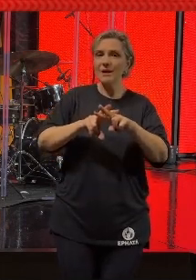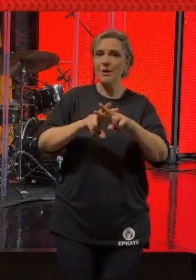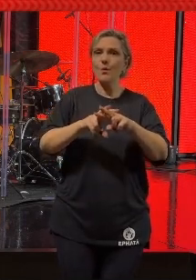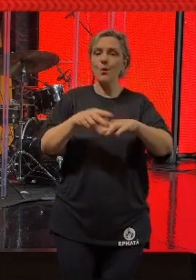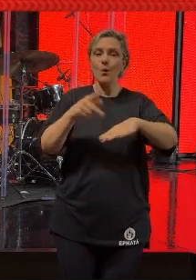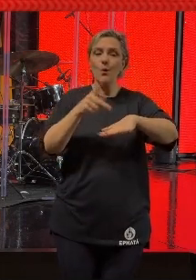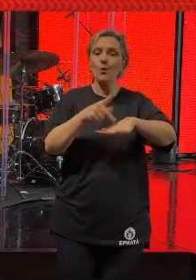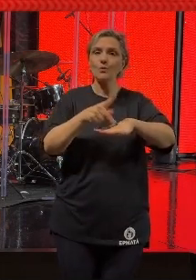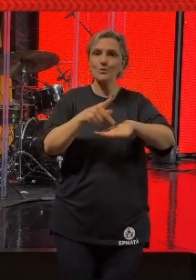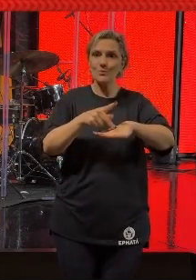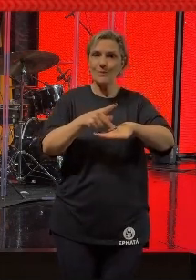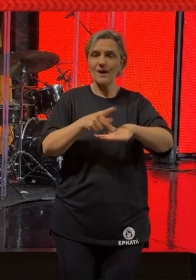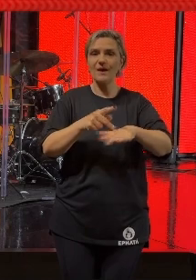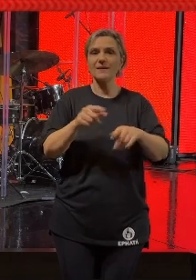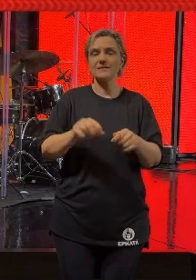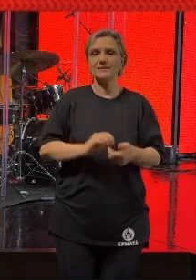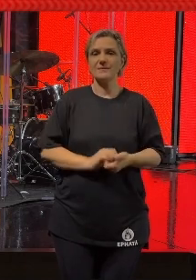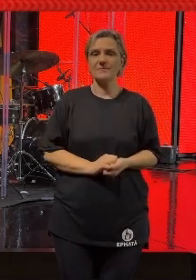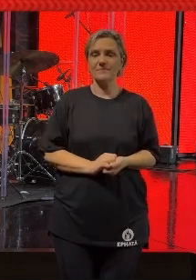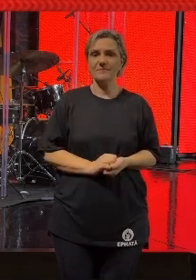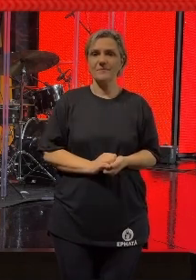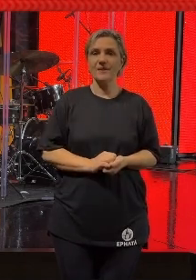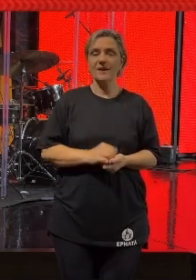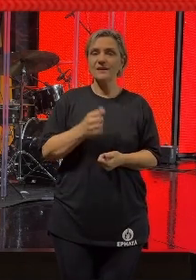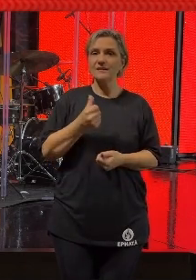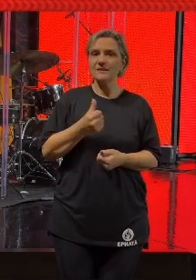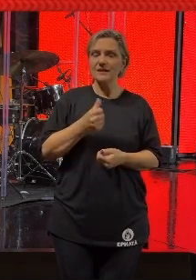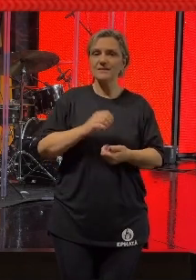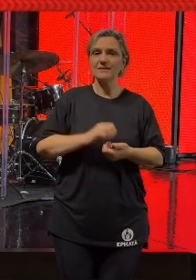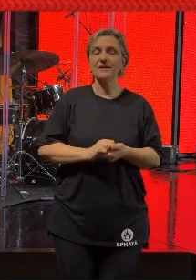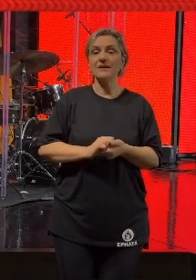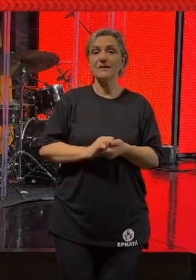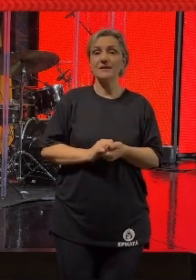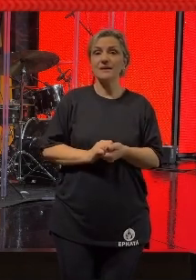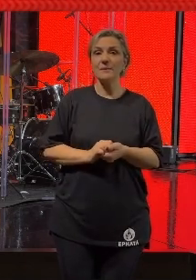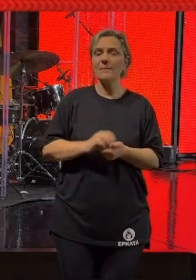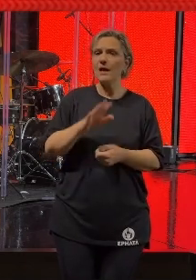deles no tronco. Vem comigo. Sexta resistência, por volta da